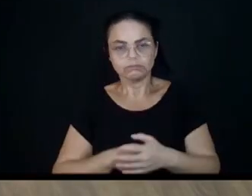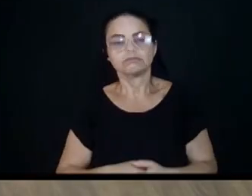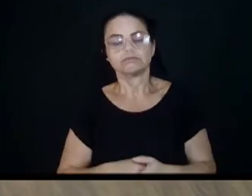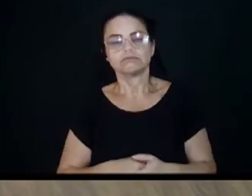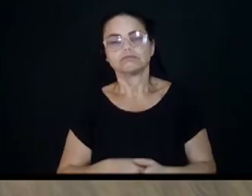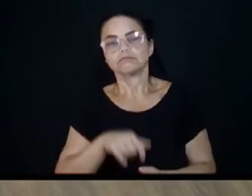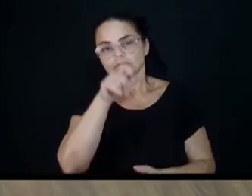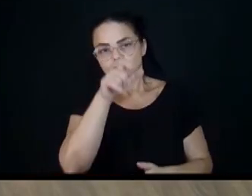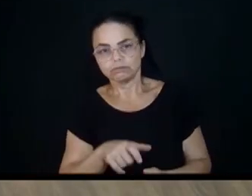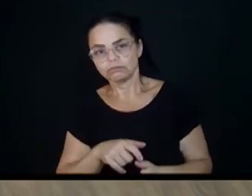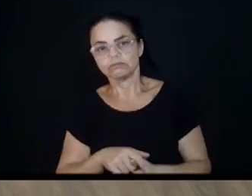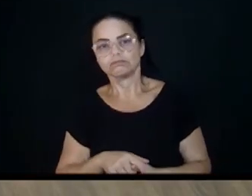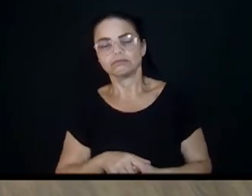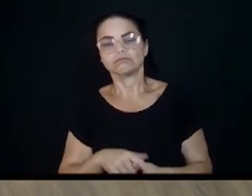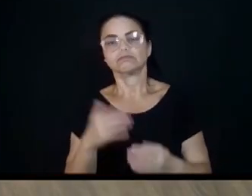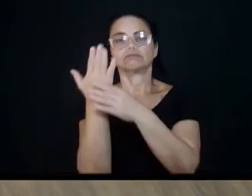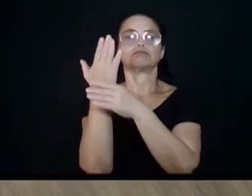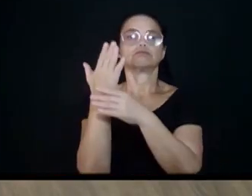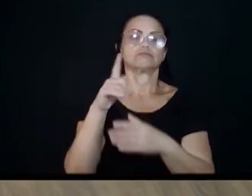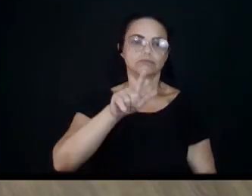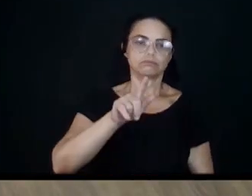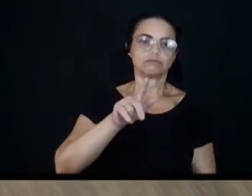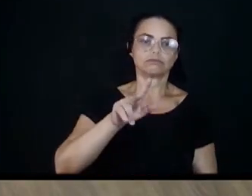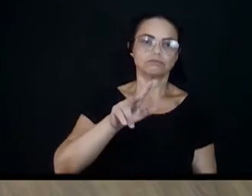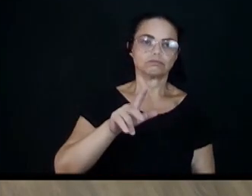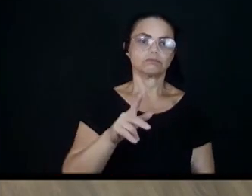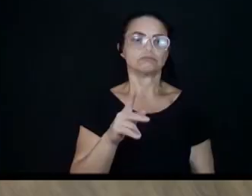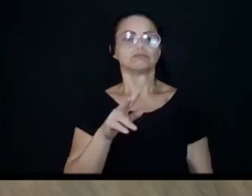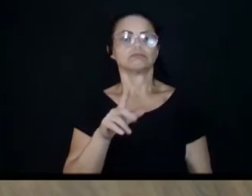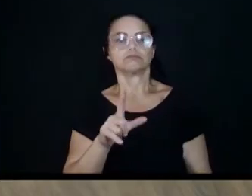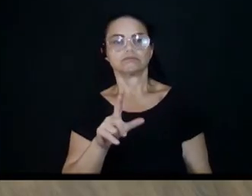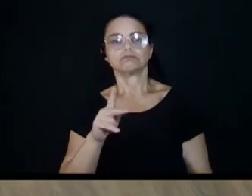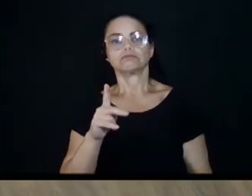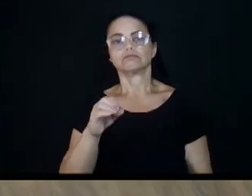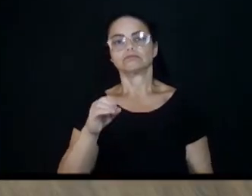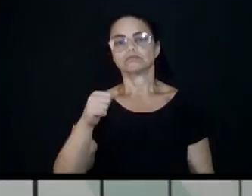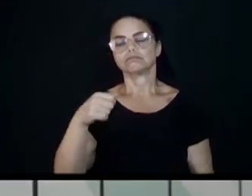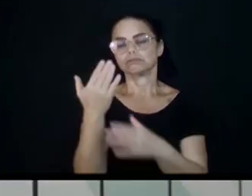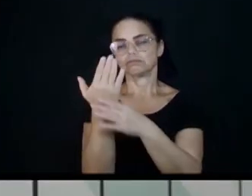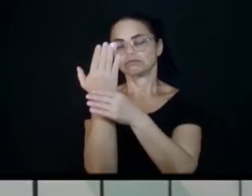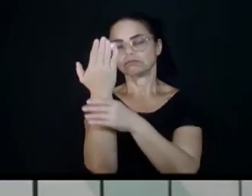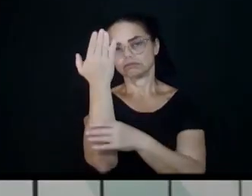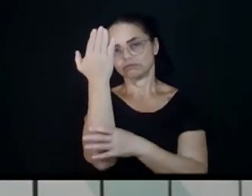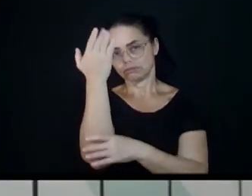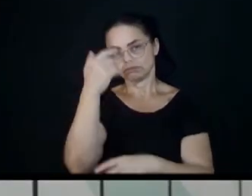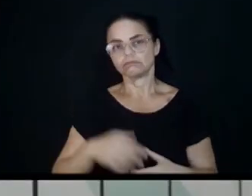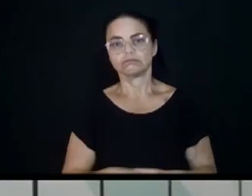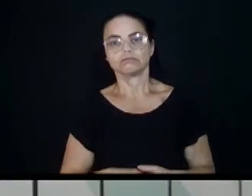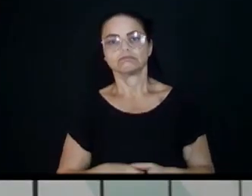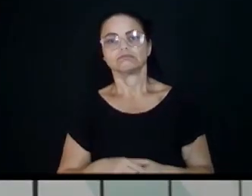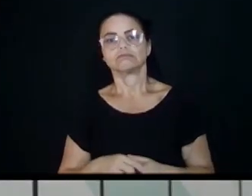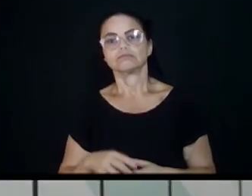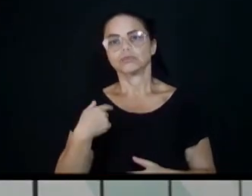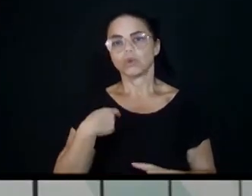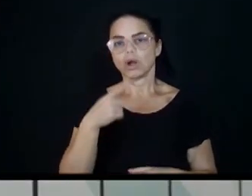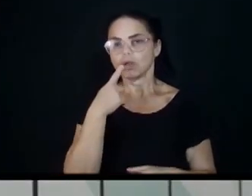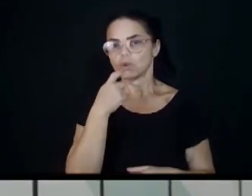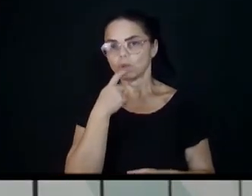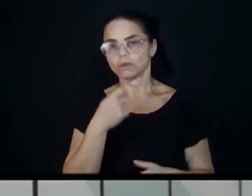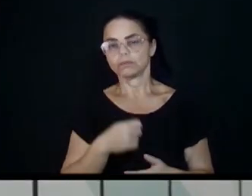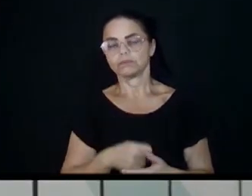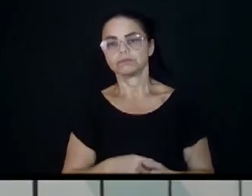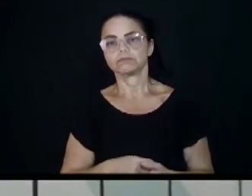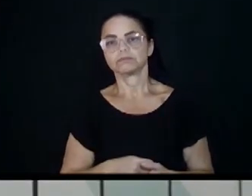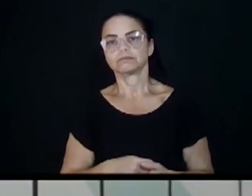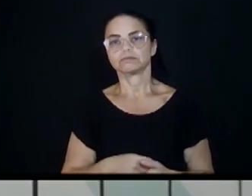lúpus, que o doutor mencionou que quem tem lúpus pode, né, ser acometido aí com essa